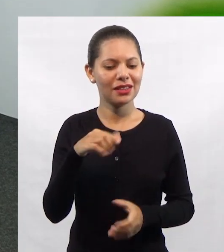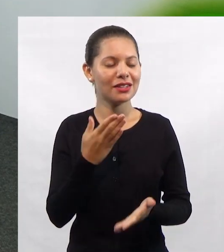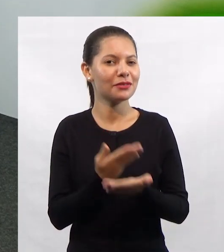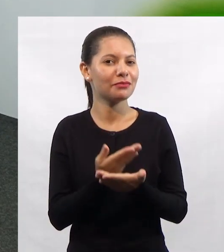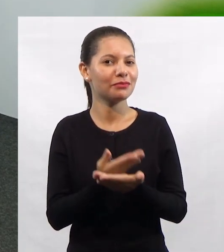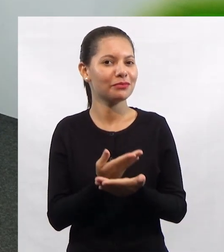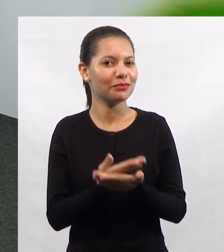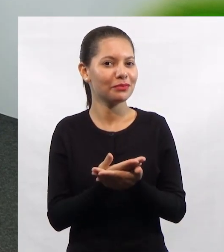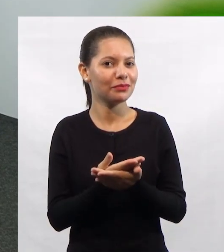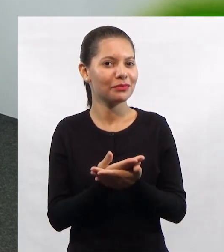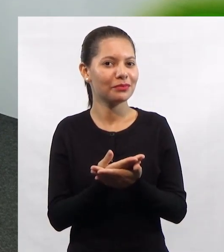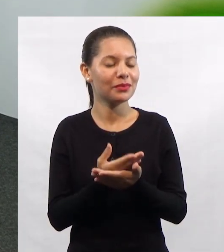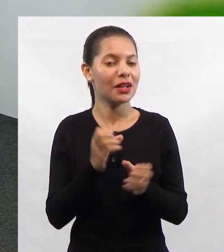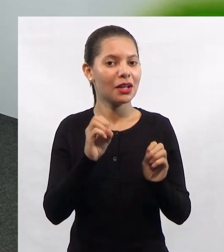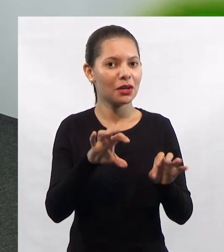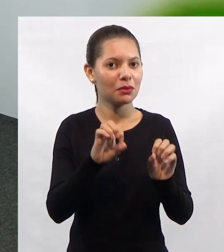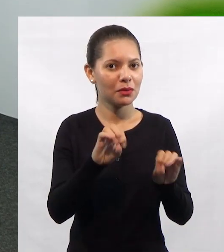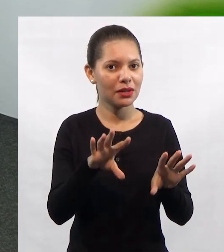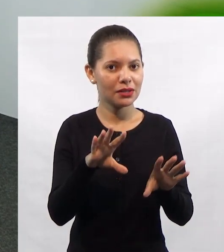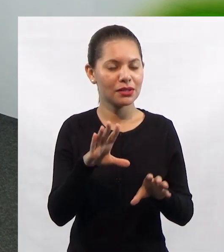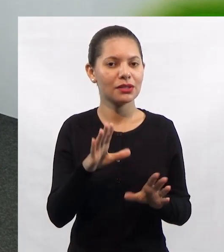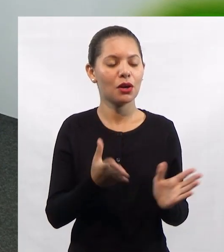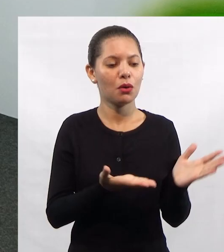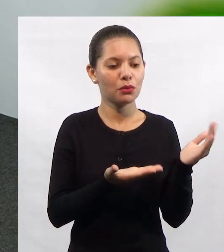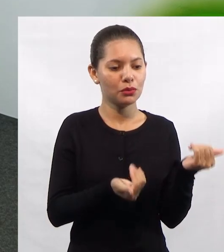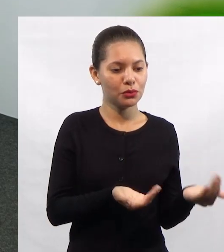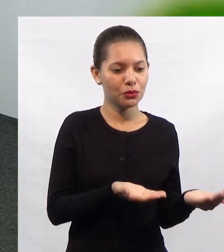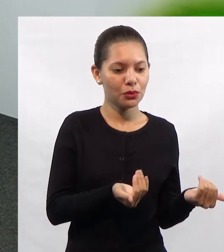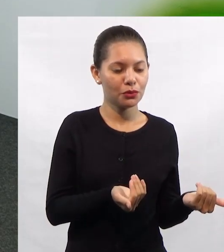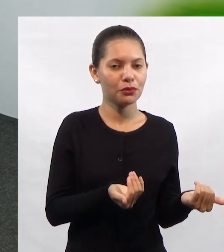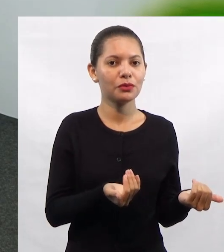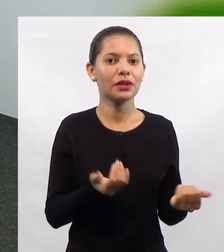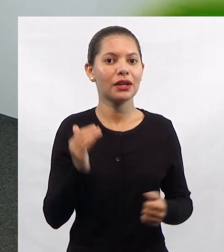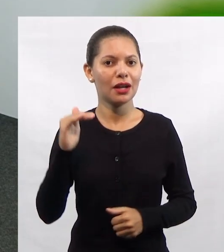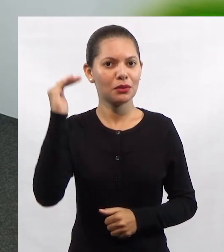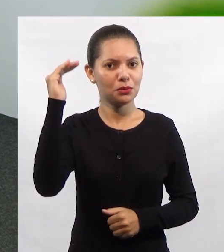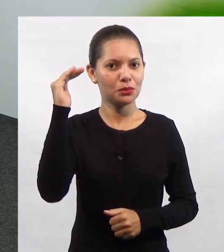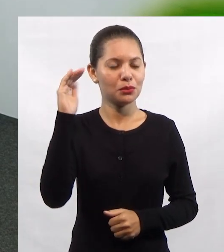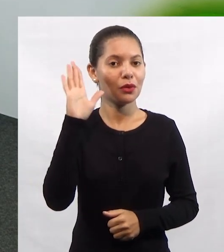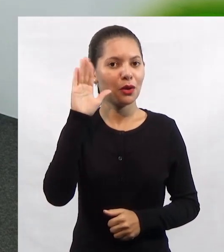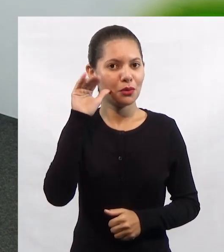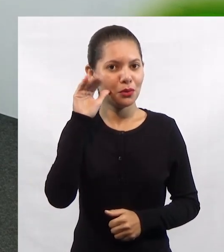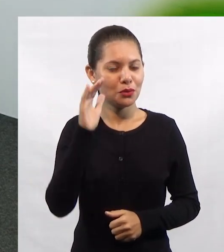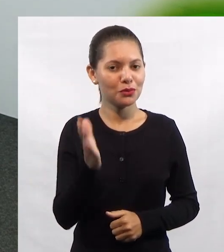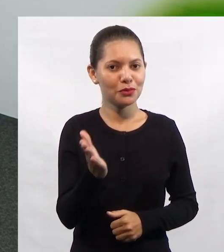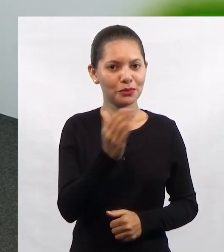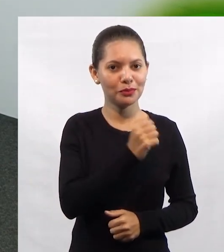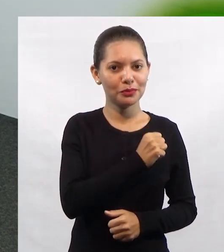Nesse episódio, Educação de Jovens e Adultos. Tá curioso? Vem comigo!